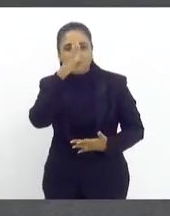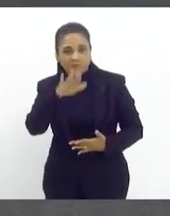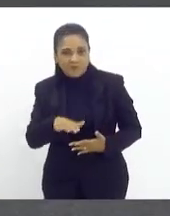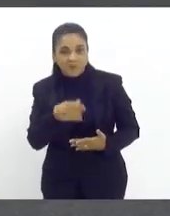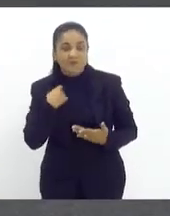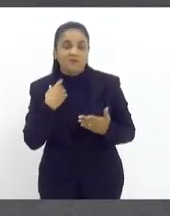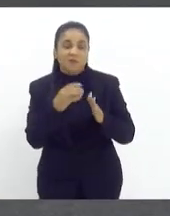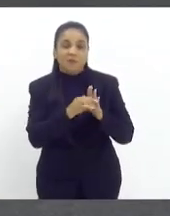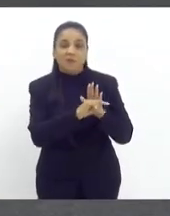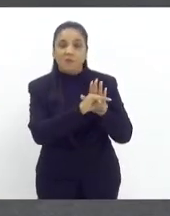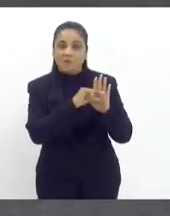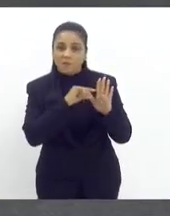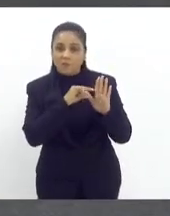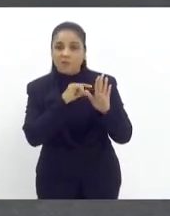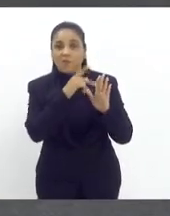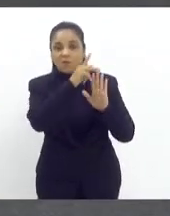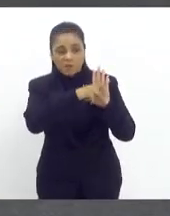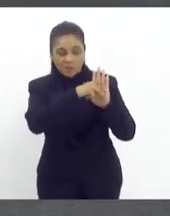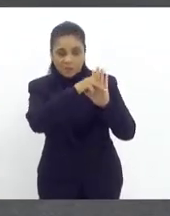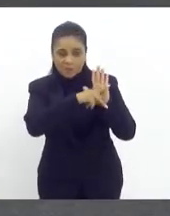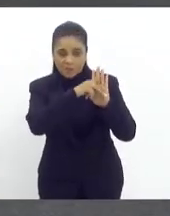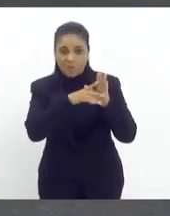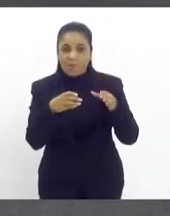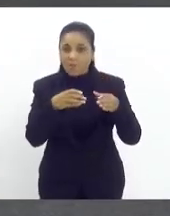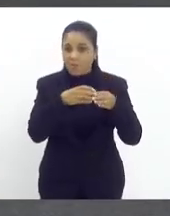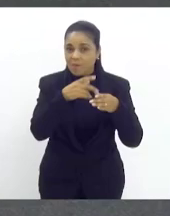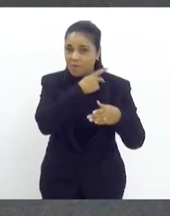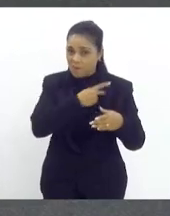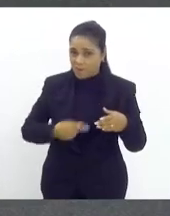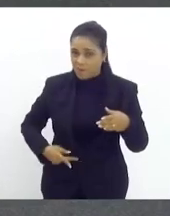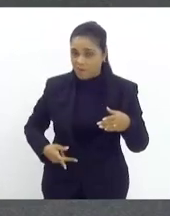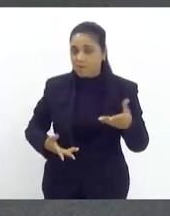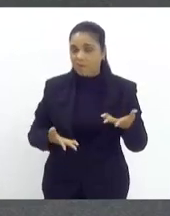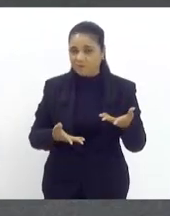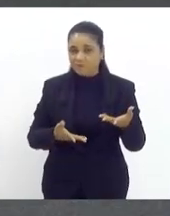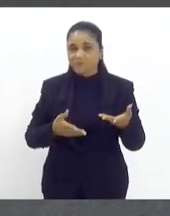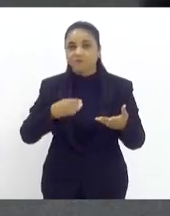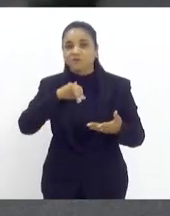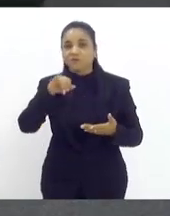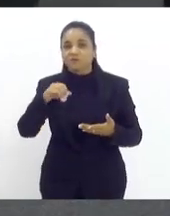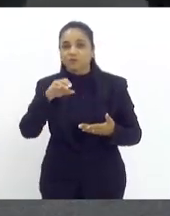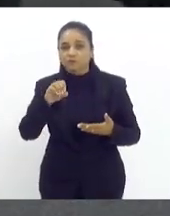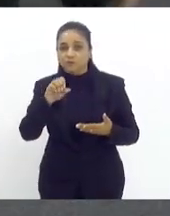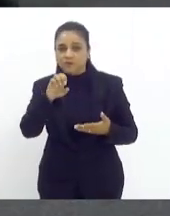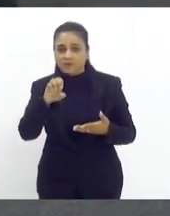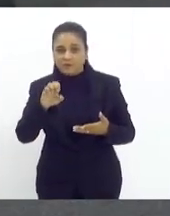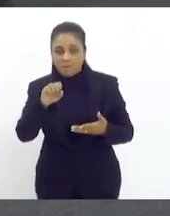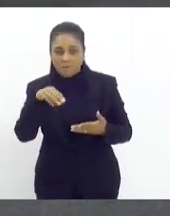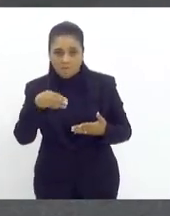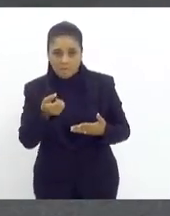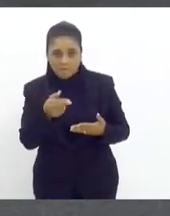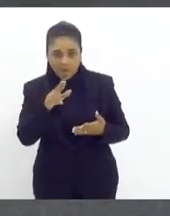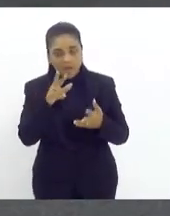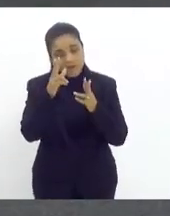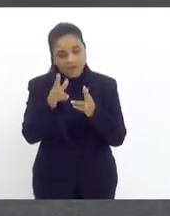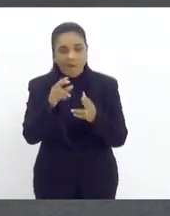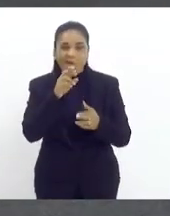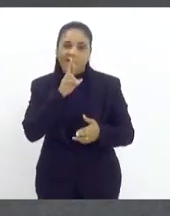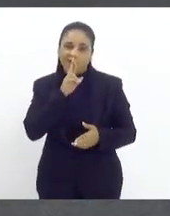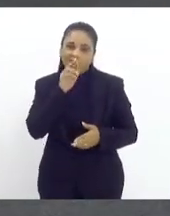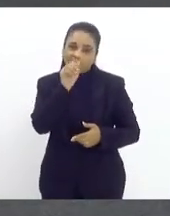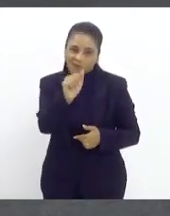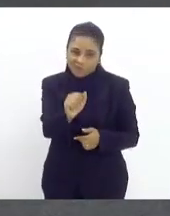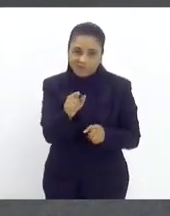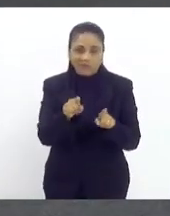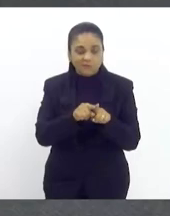do presidente da Comissão Professor José Mar Como disse o deputado Rodrigo Amorim foi discutido